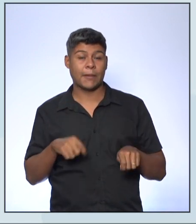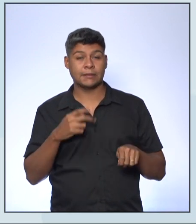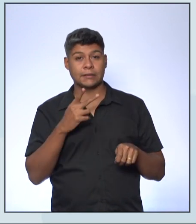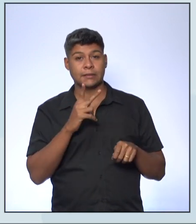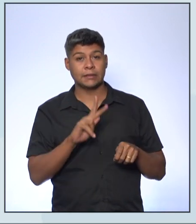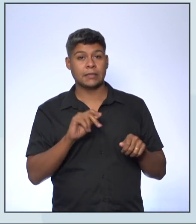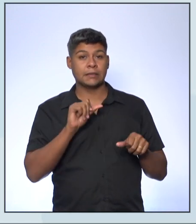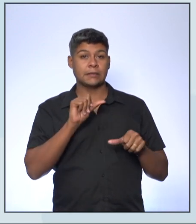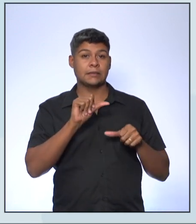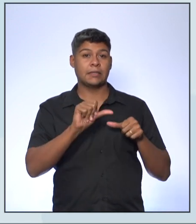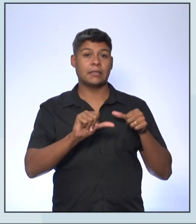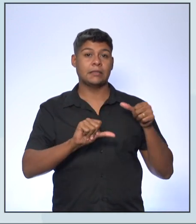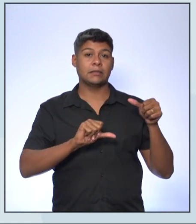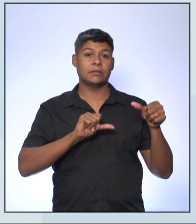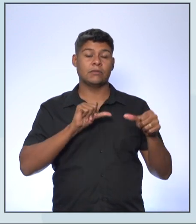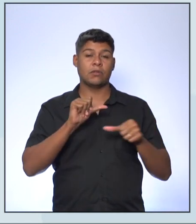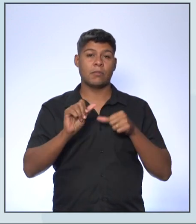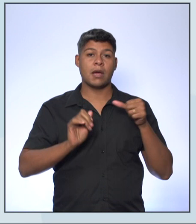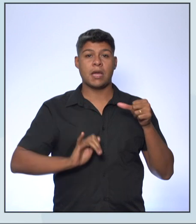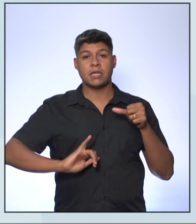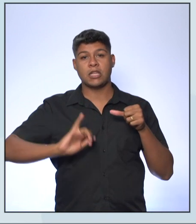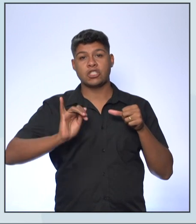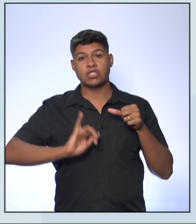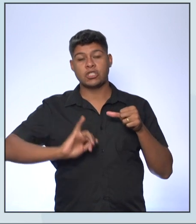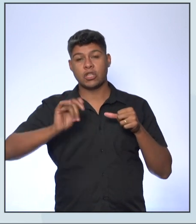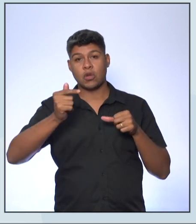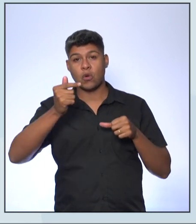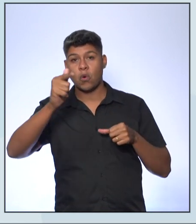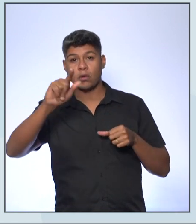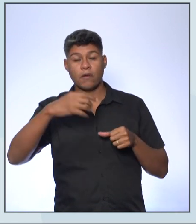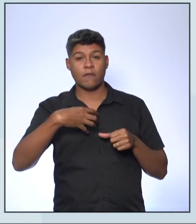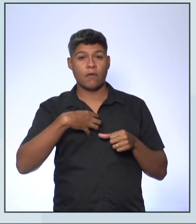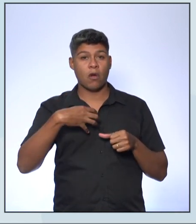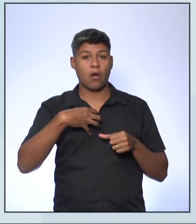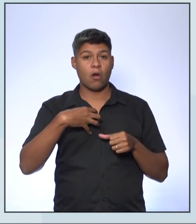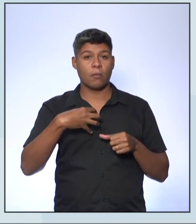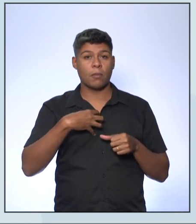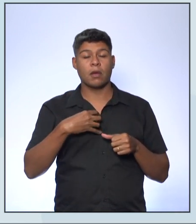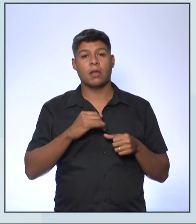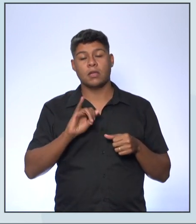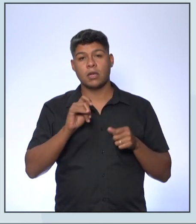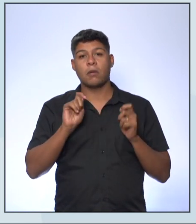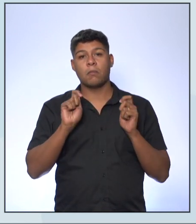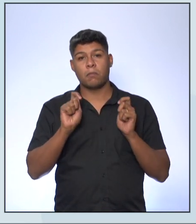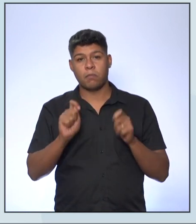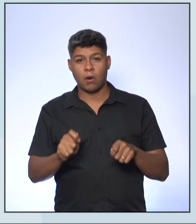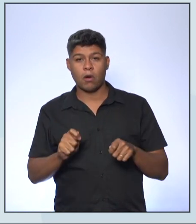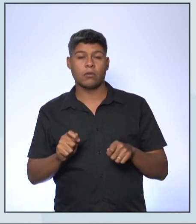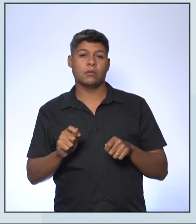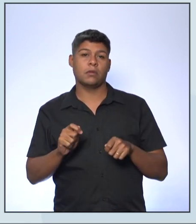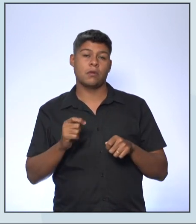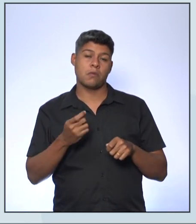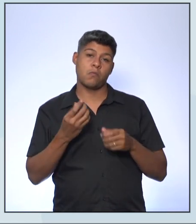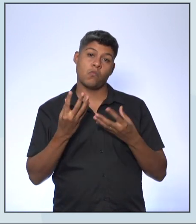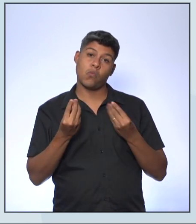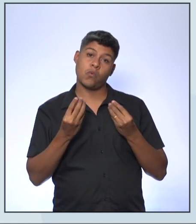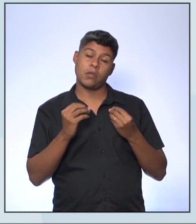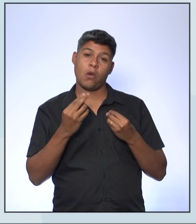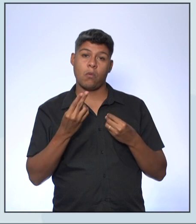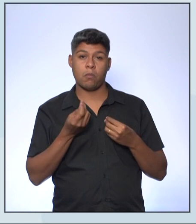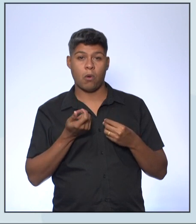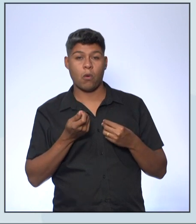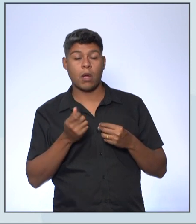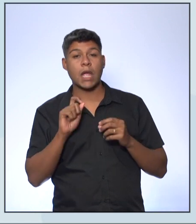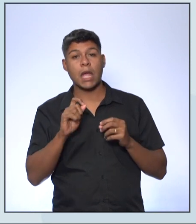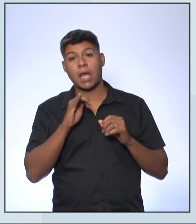de transformar a energia elétrica em outra forma de energia pode ser muita ou pouca. Quem te